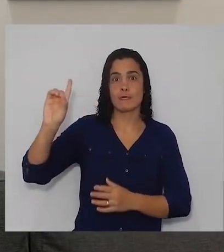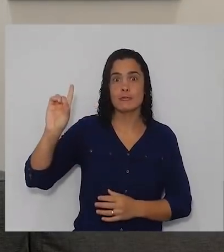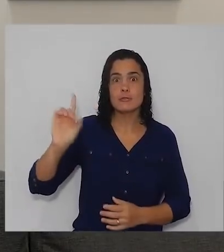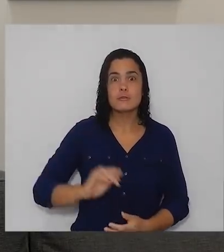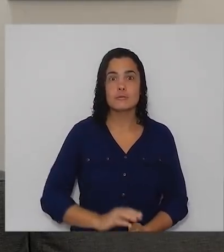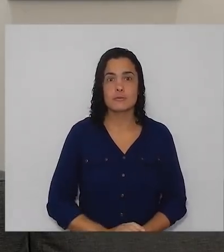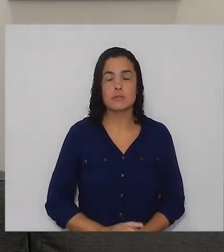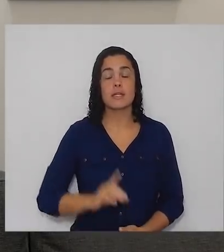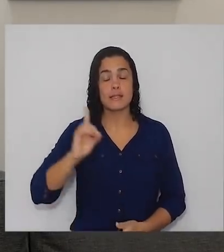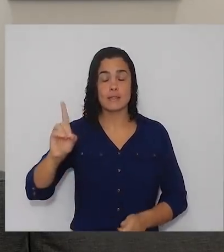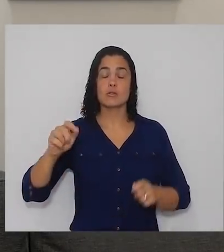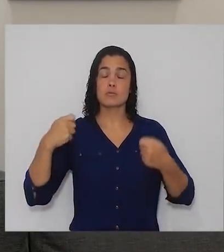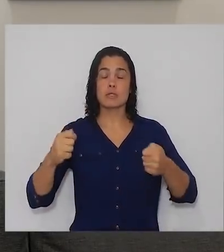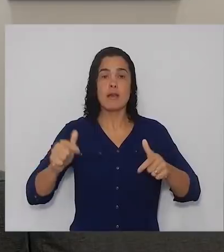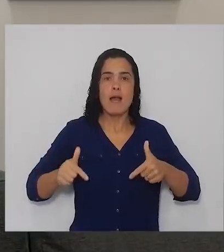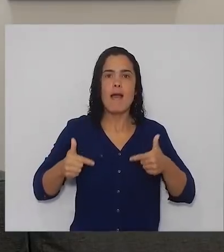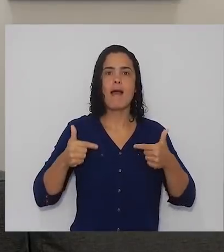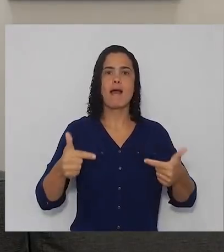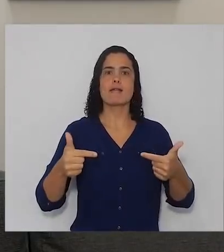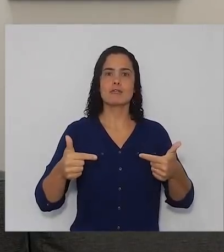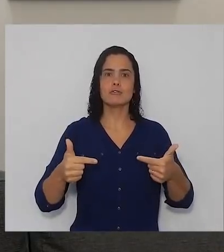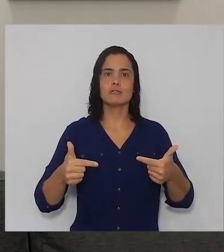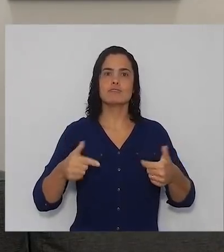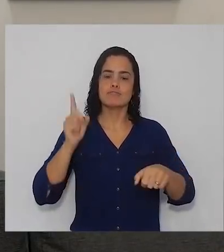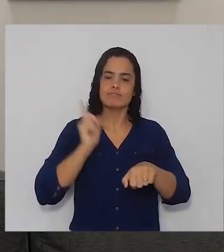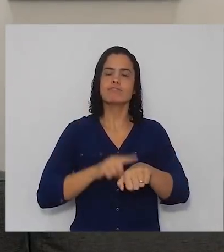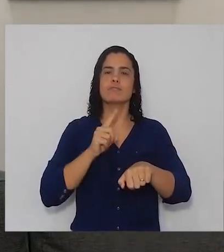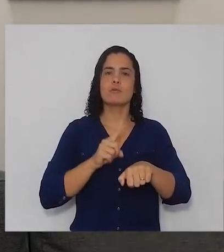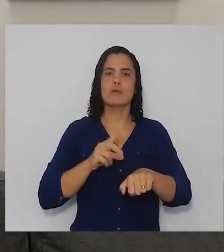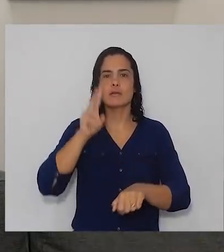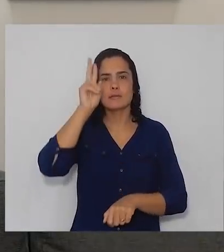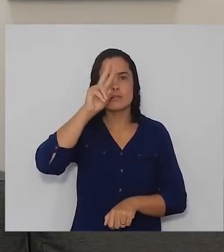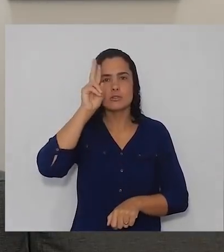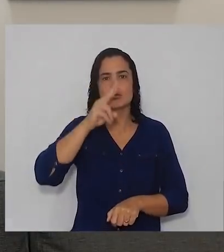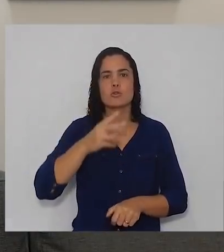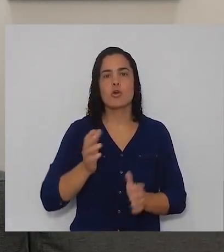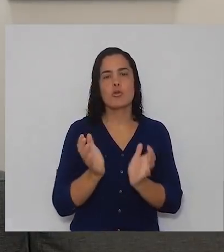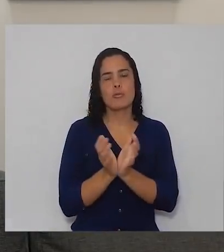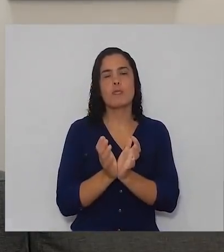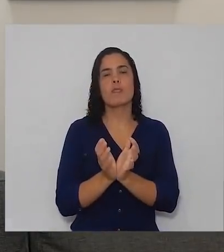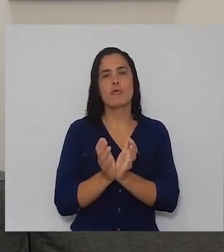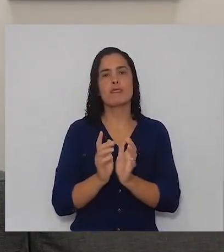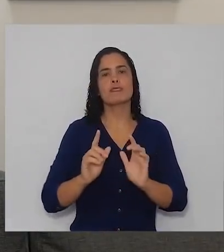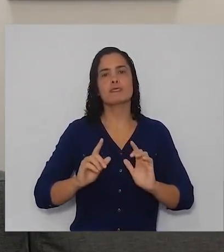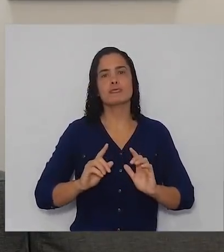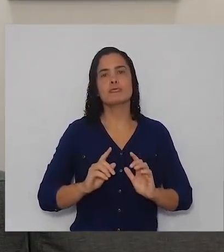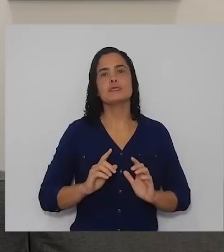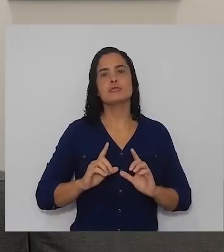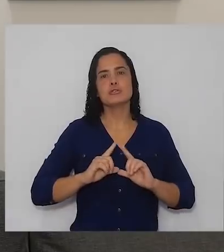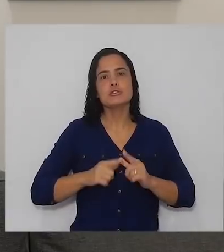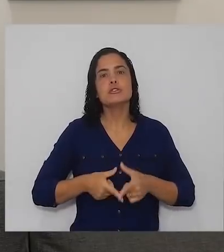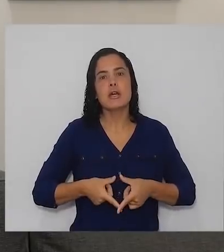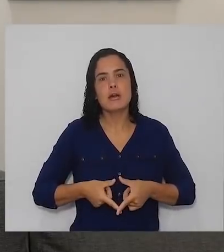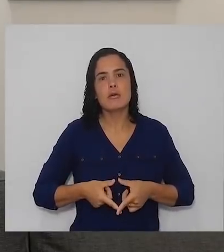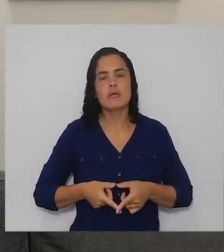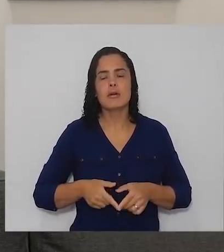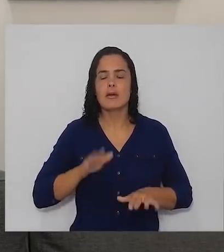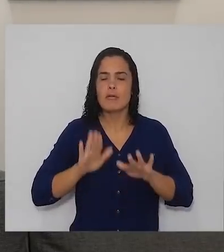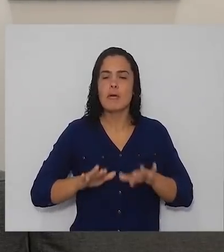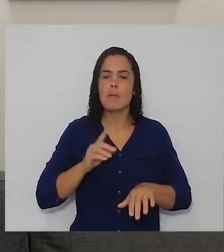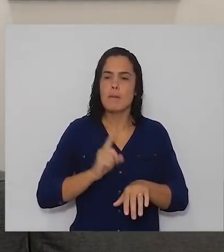que a mão do Senhor interviesse naquele momento na história do povo, ainda que por um tempo de deserto,